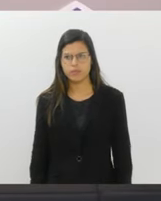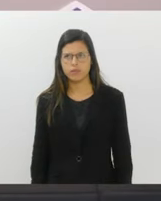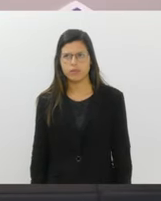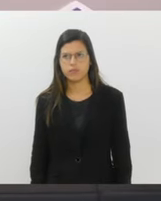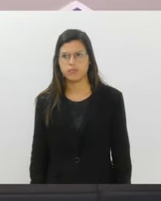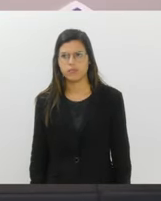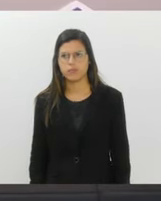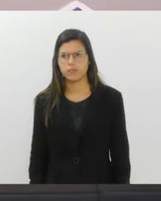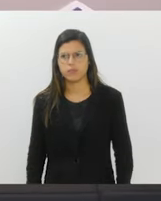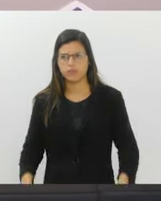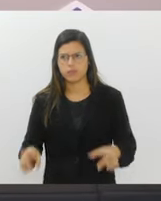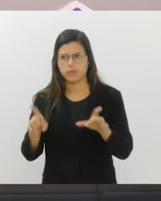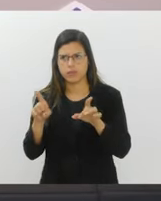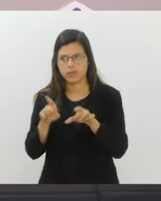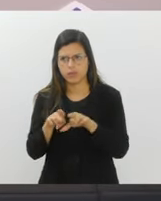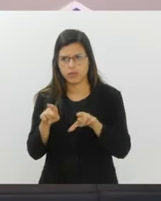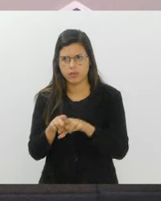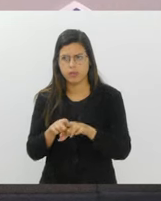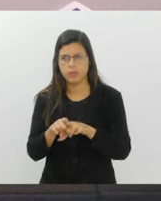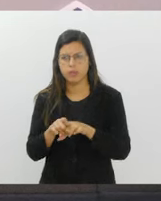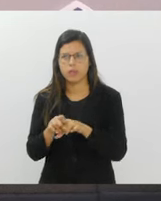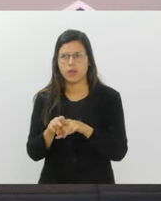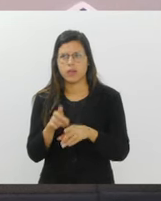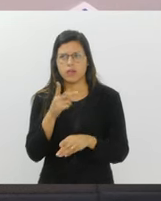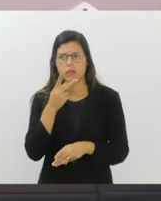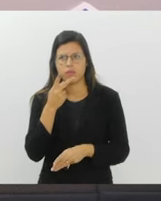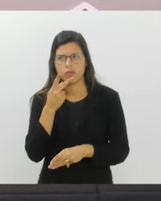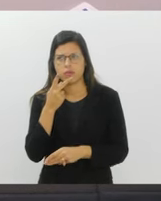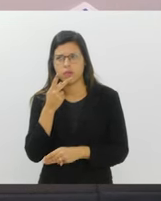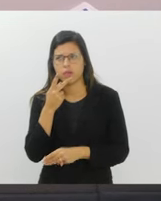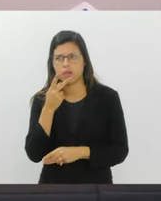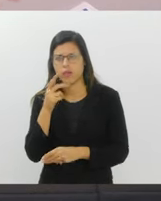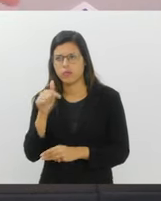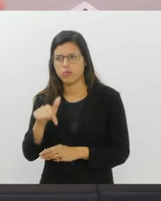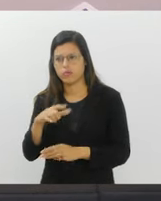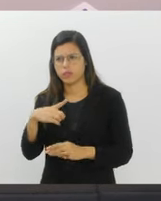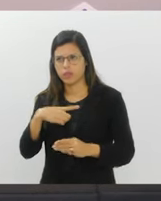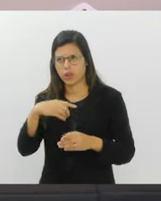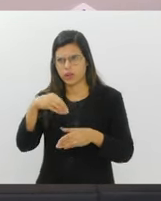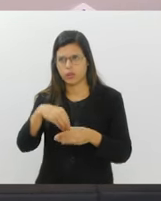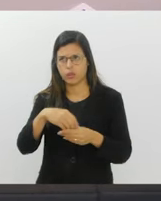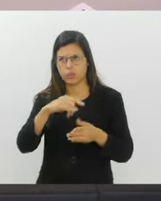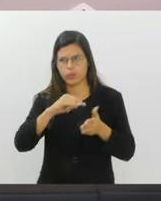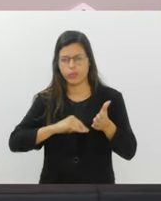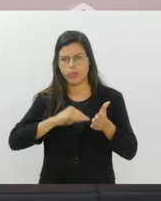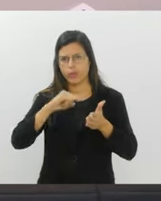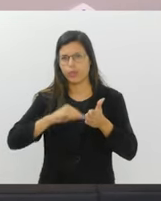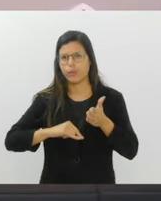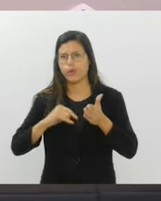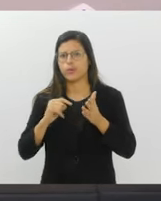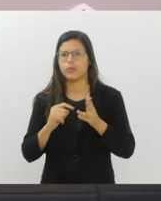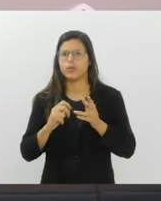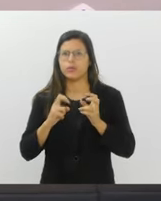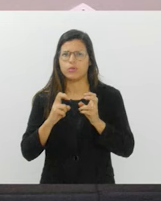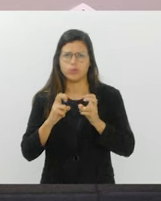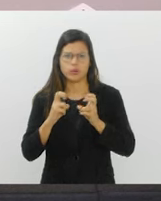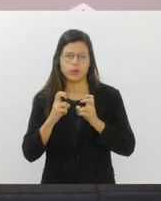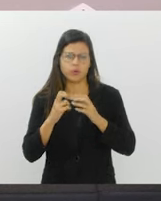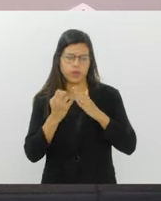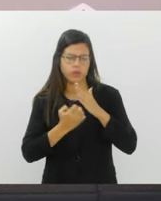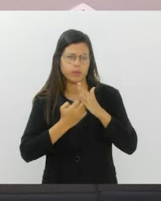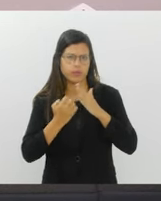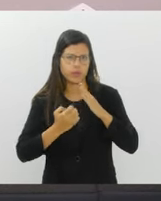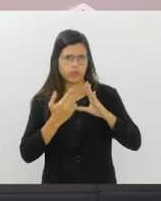E também confirma aqui aquilo que está no documento que a Supervia encaminhou, que